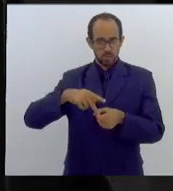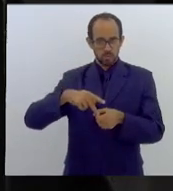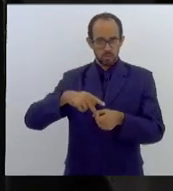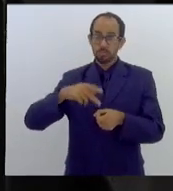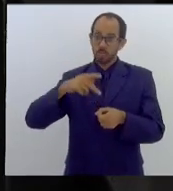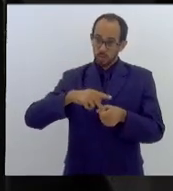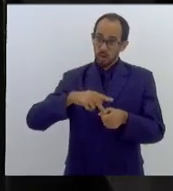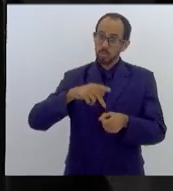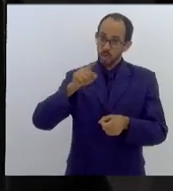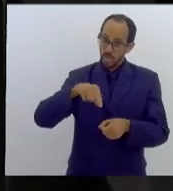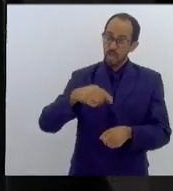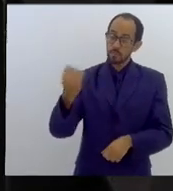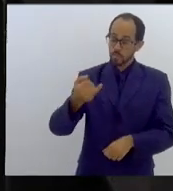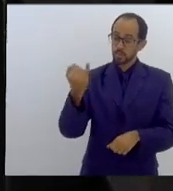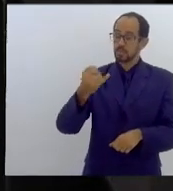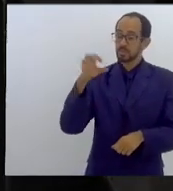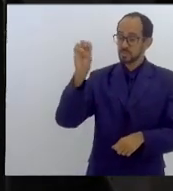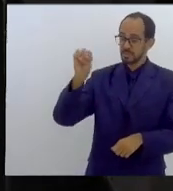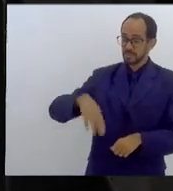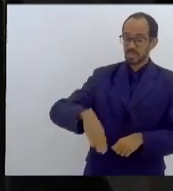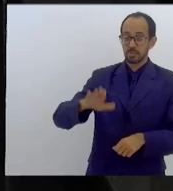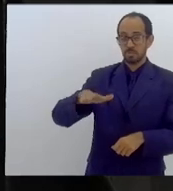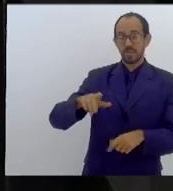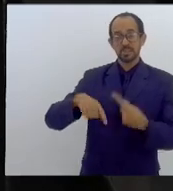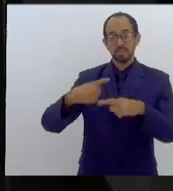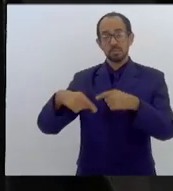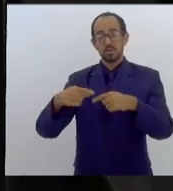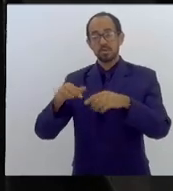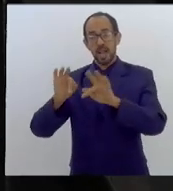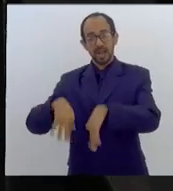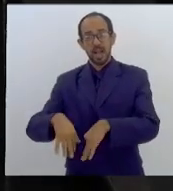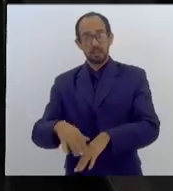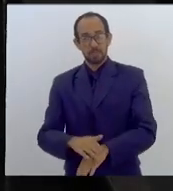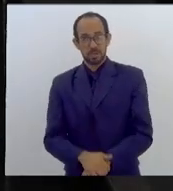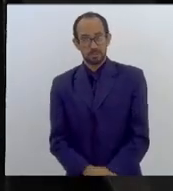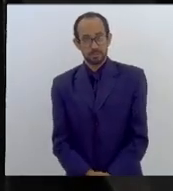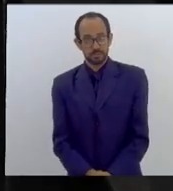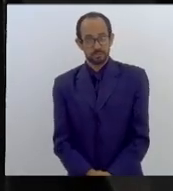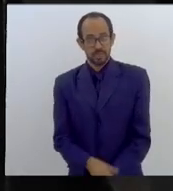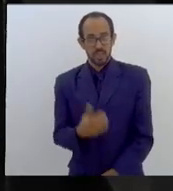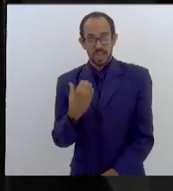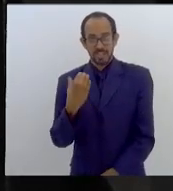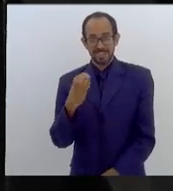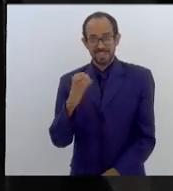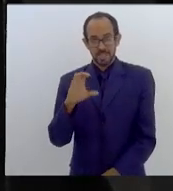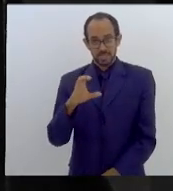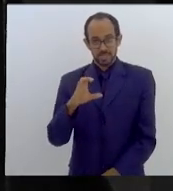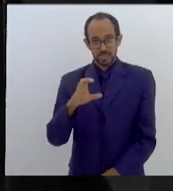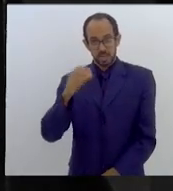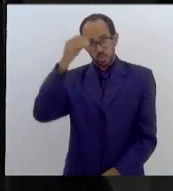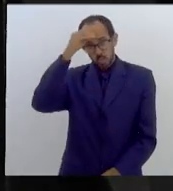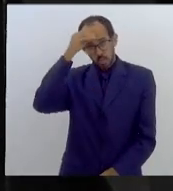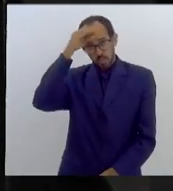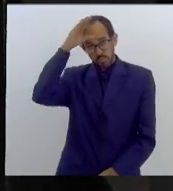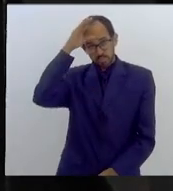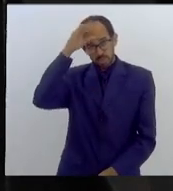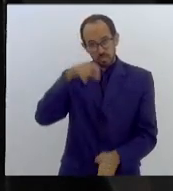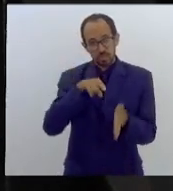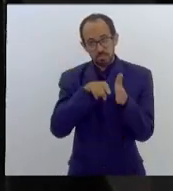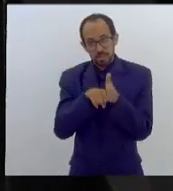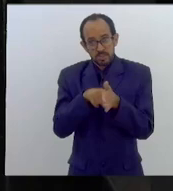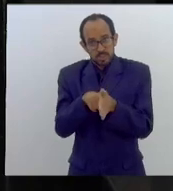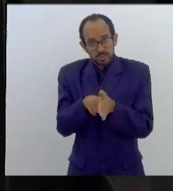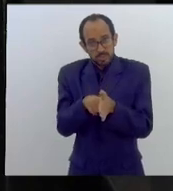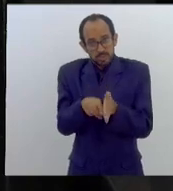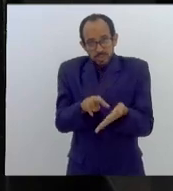muito importante ainda, mas é uma riqueza finita. Finita. Agora, a ciência, o conhecimento, a pesquisa, isso é para sempre, isso se